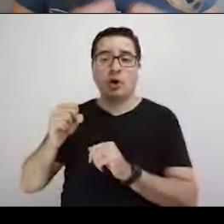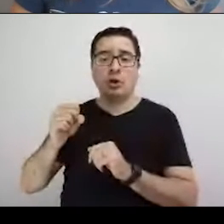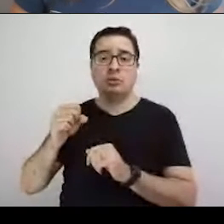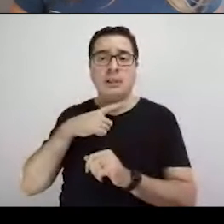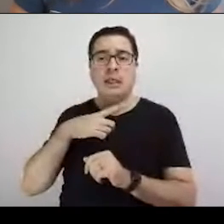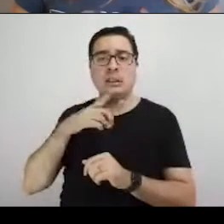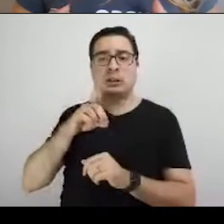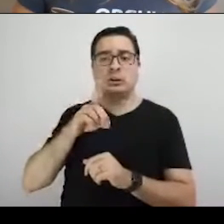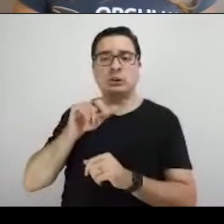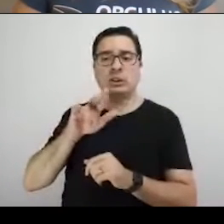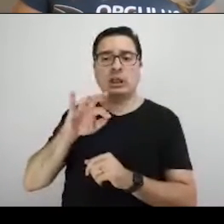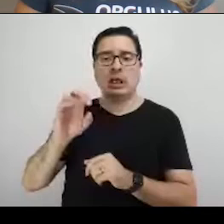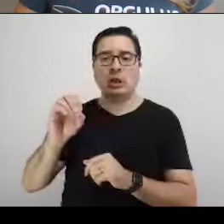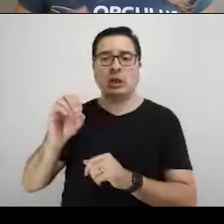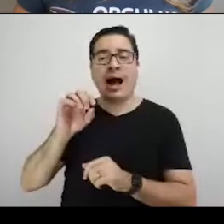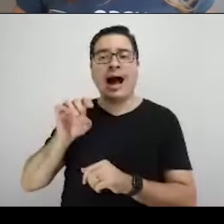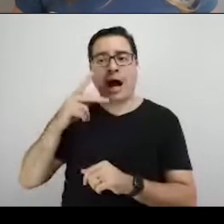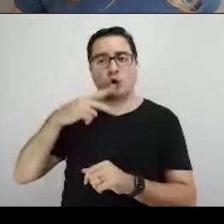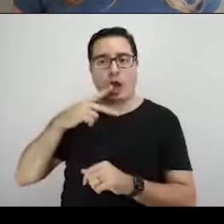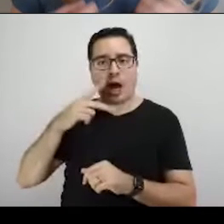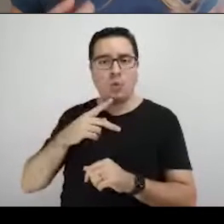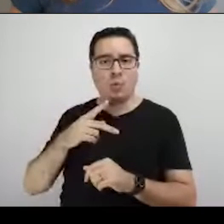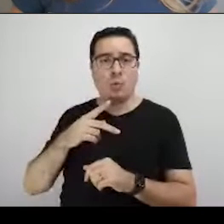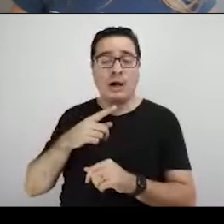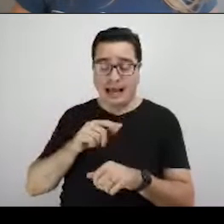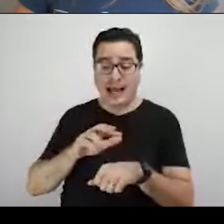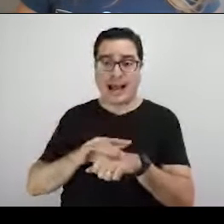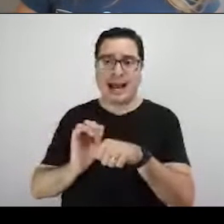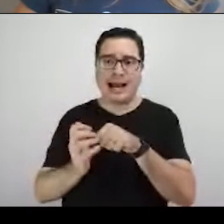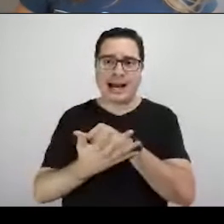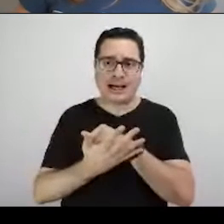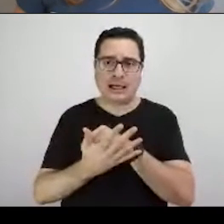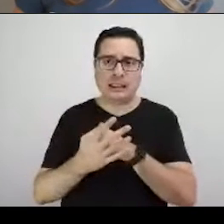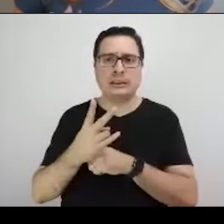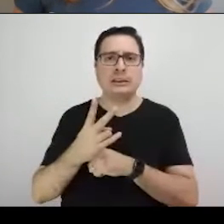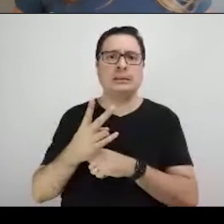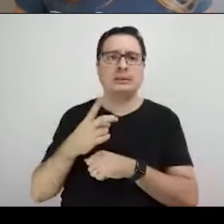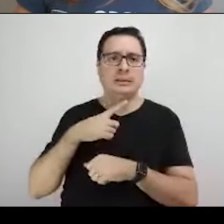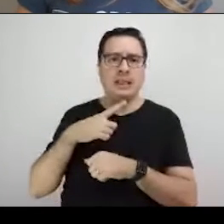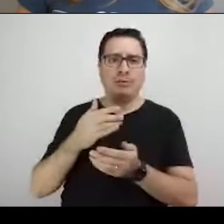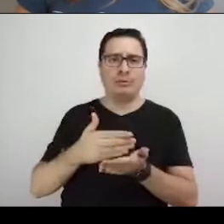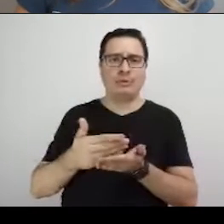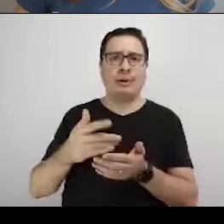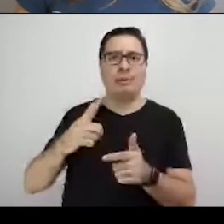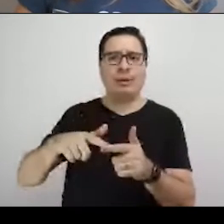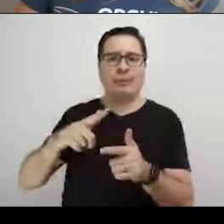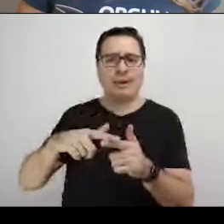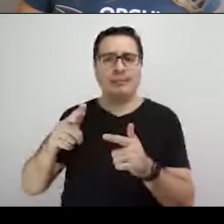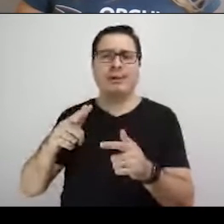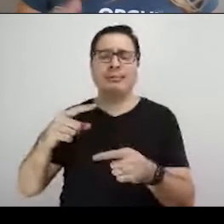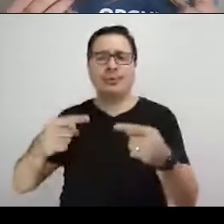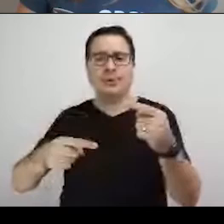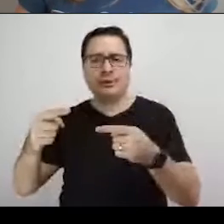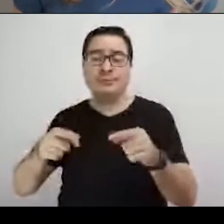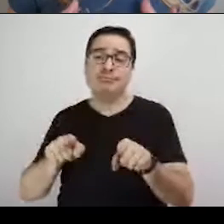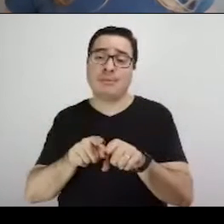a pandemia de Covid-19, ela trouxe, além da crise sanitária, problemas econômicos e políticos.